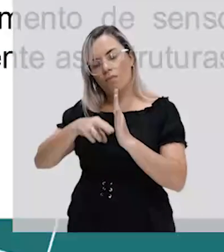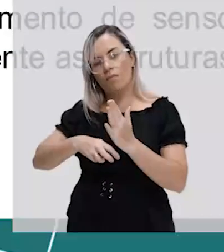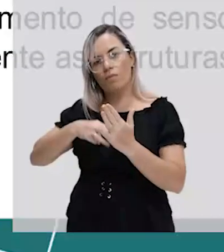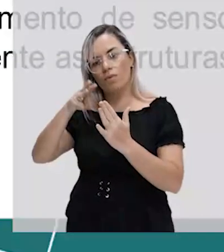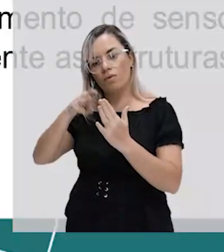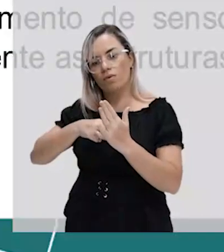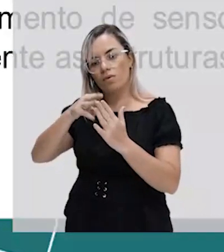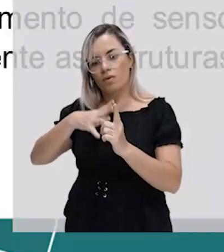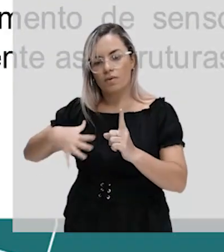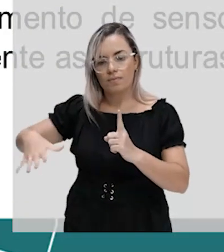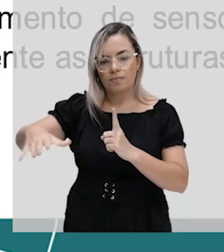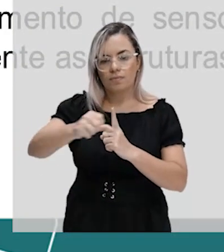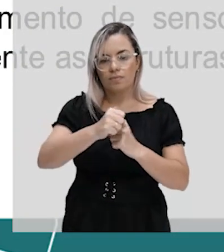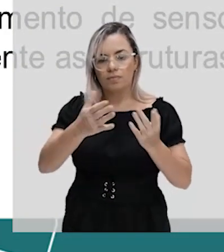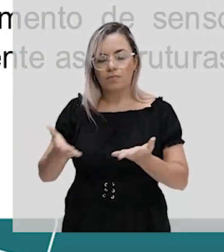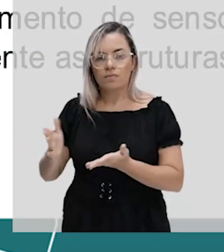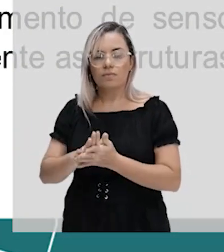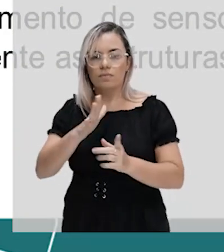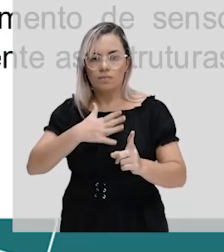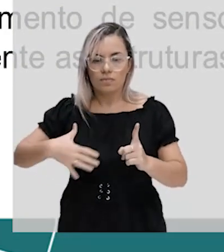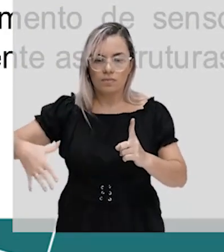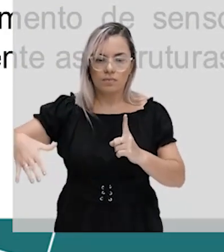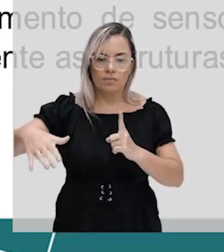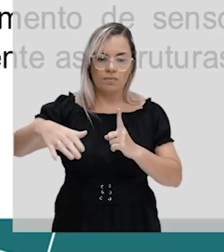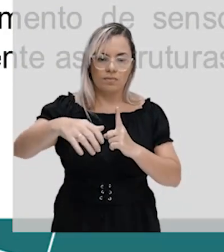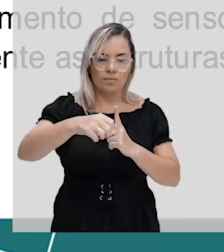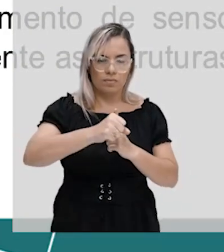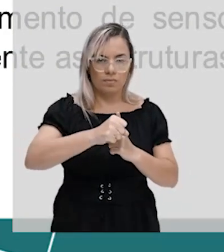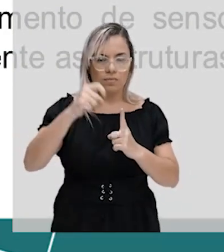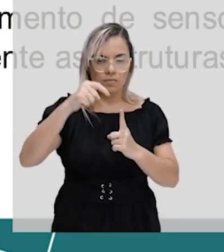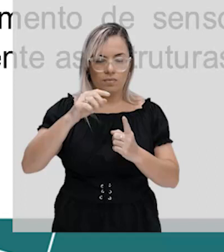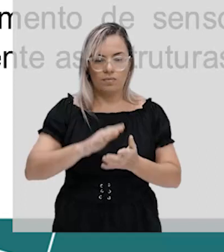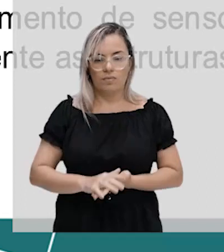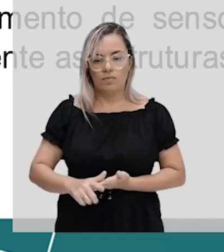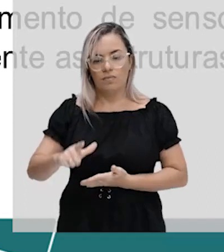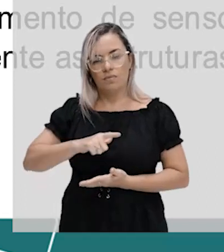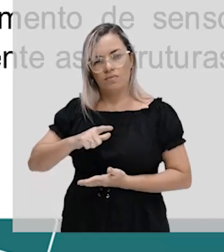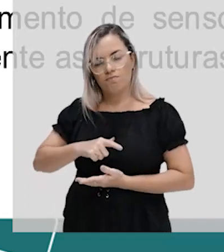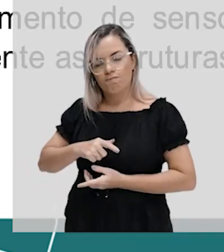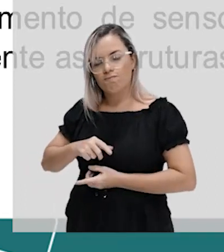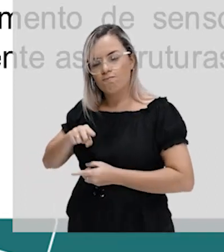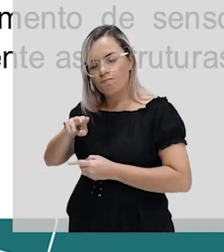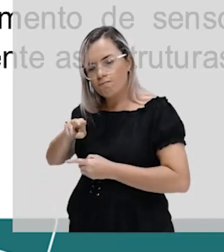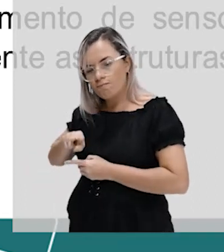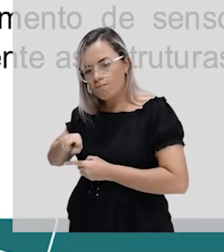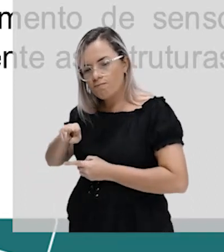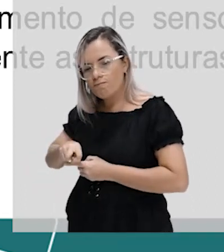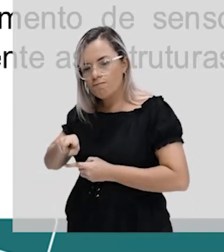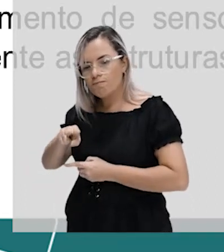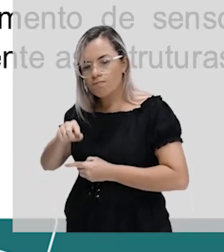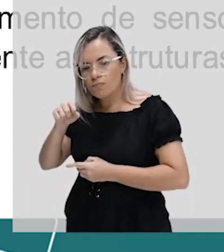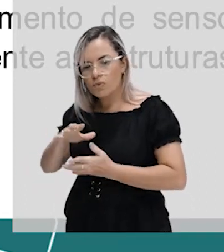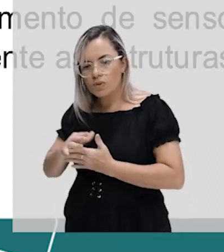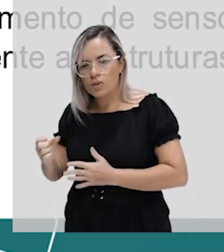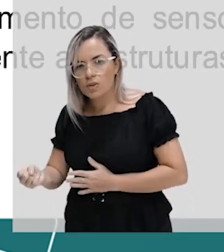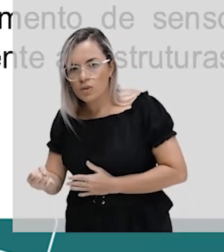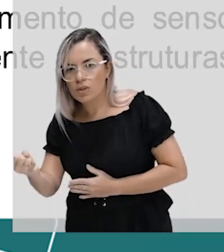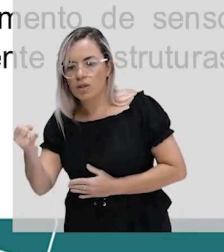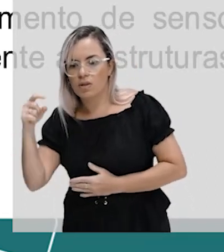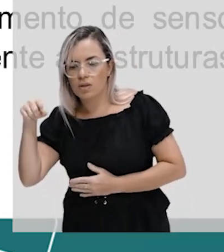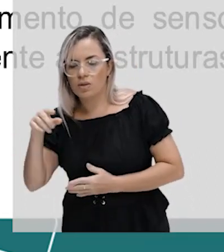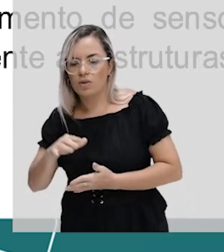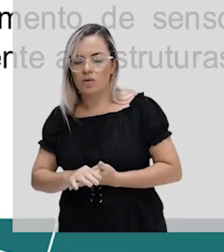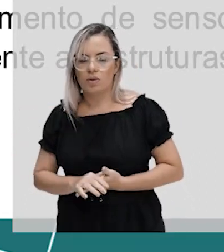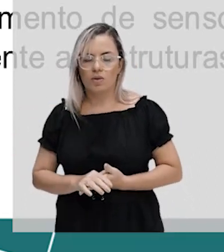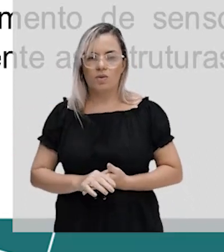Sociológico. A sociologia, na visão de Durkheim, ela deve prezar, ou seja, ela deve considerar como importante